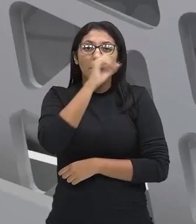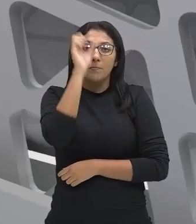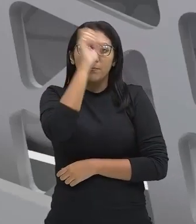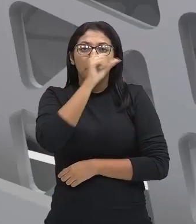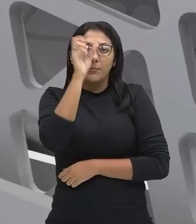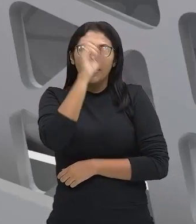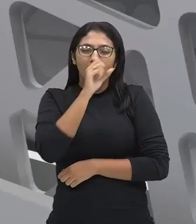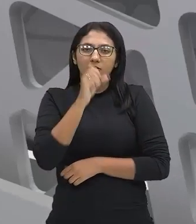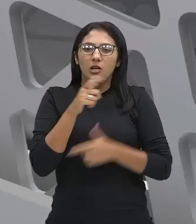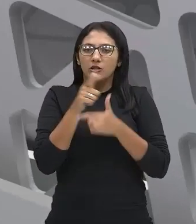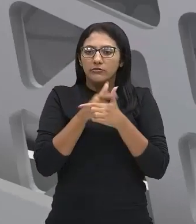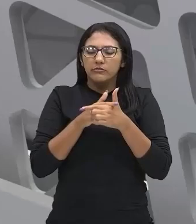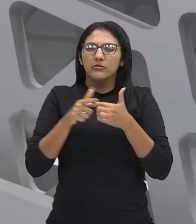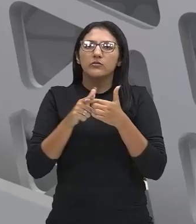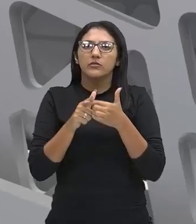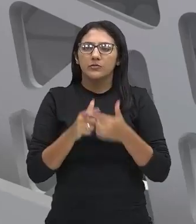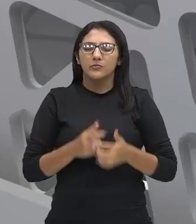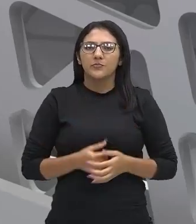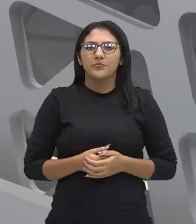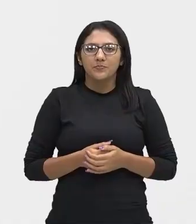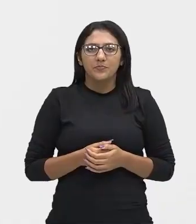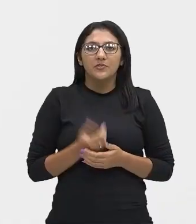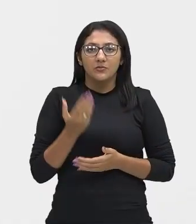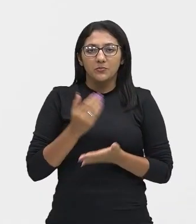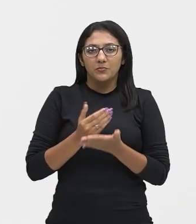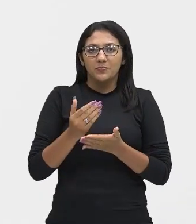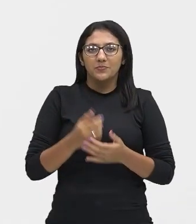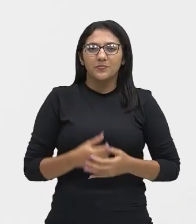fazer divisão com números racionais. Venham comigo.